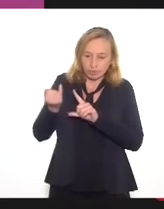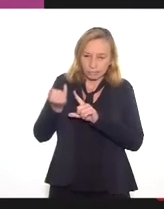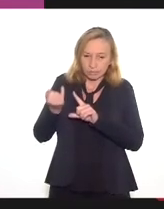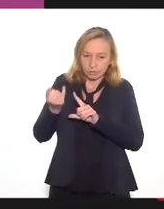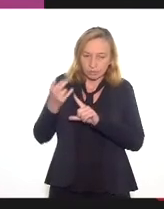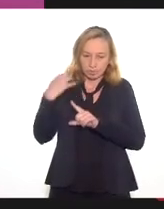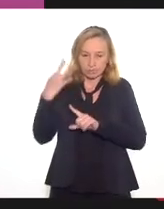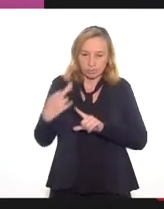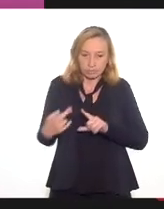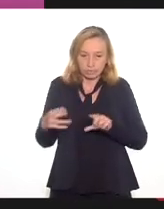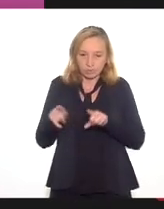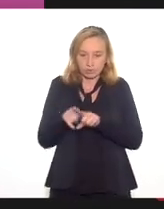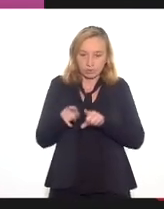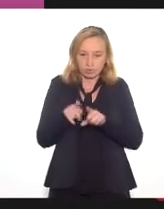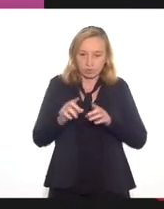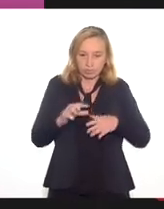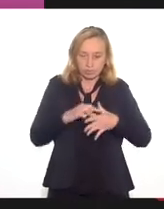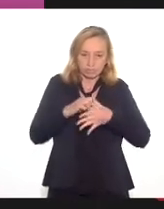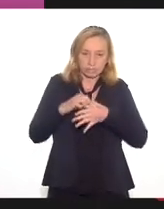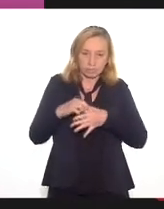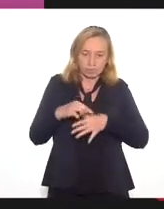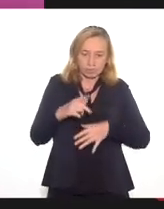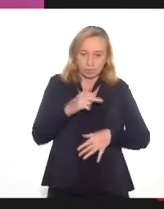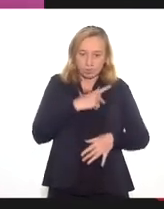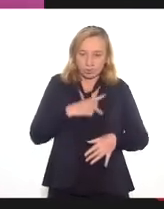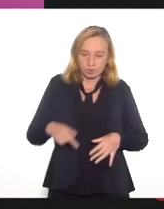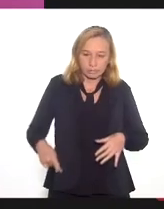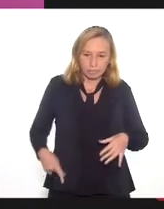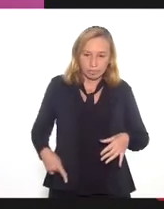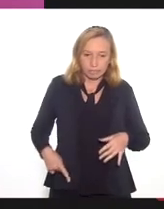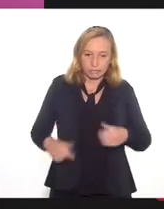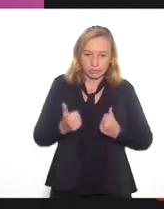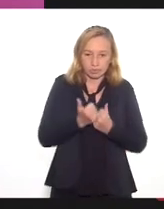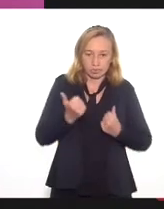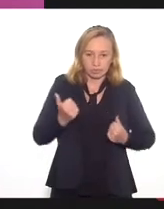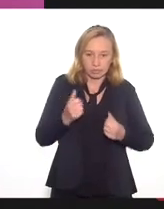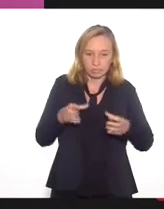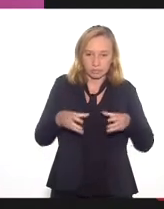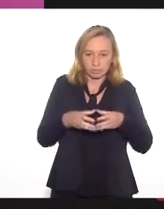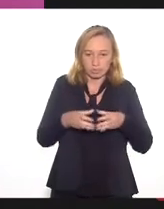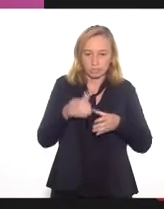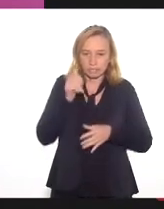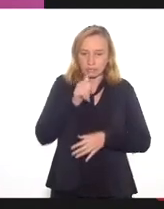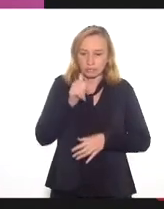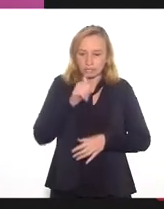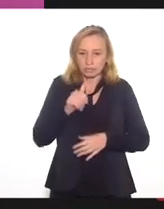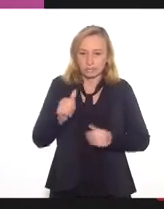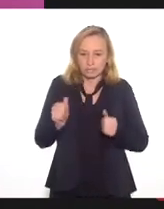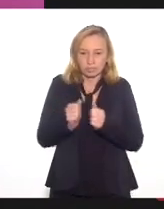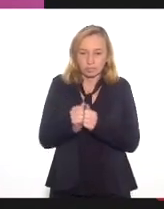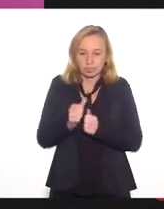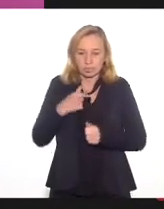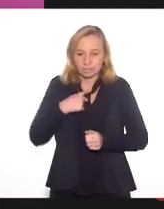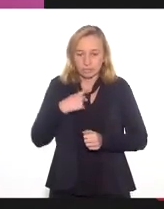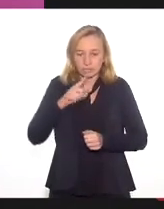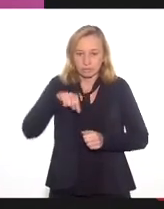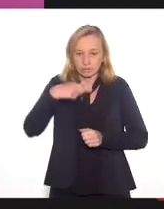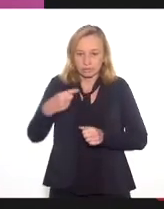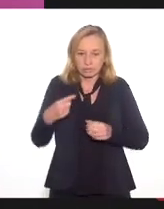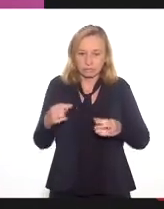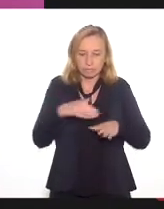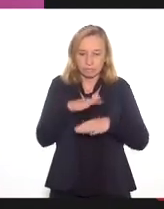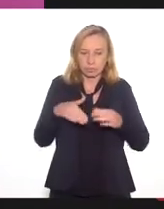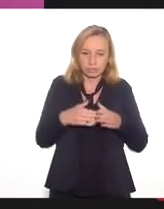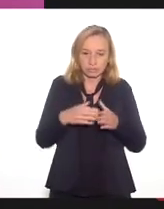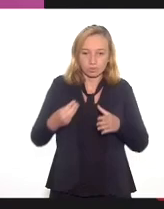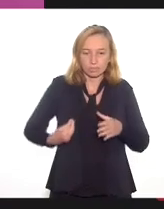excelência também é vice-presidente da comissão de mulheres para que a gente possa atuar em conjunto eu e vossa excelência e mais todos que estão